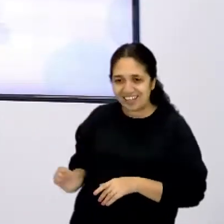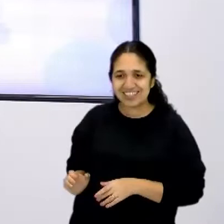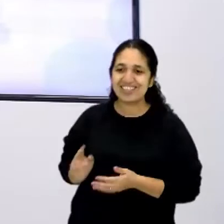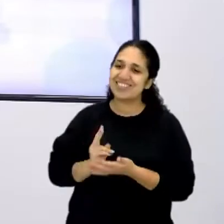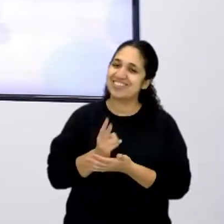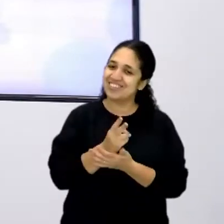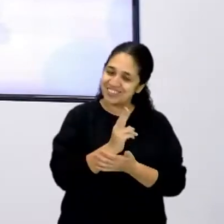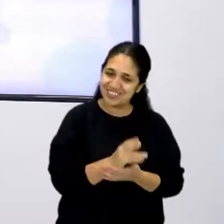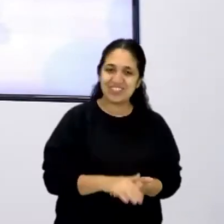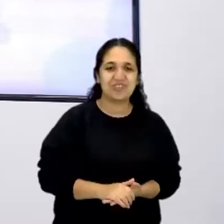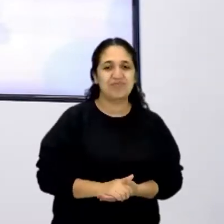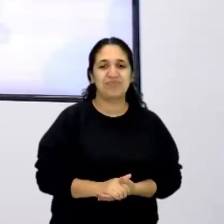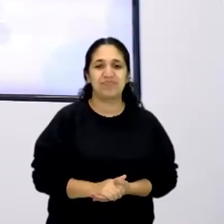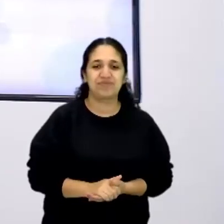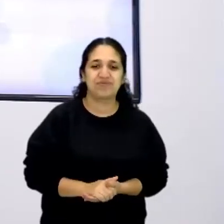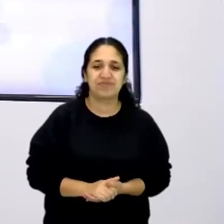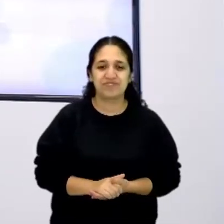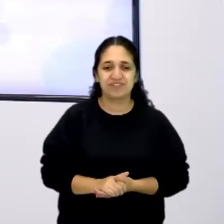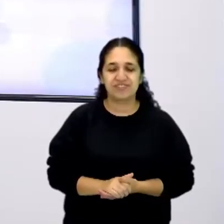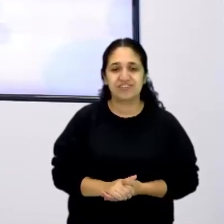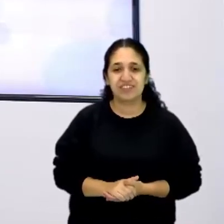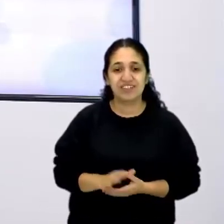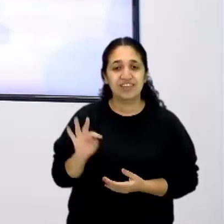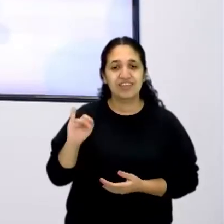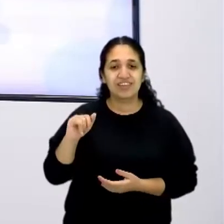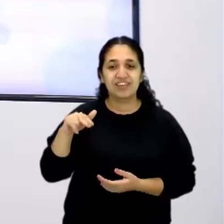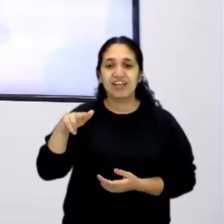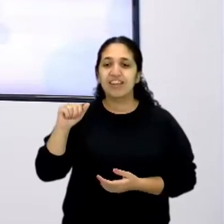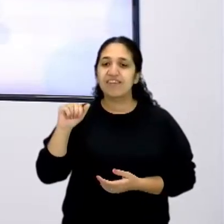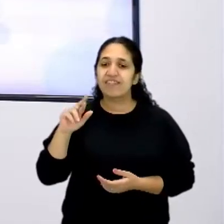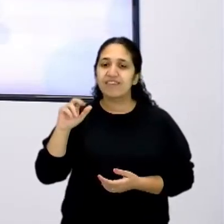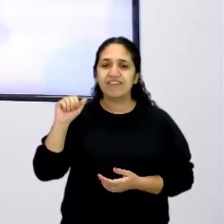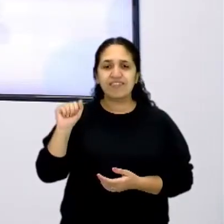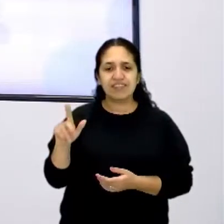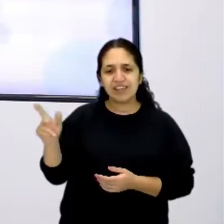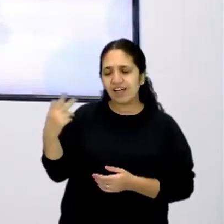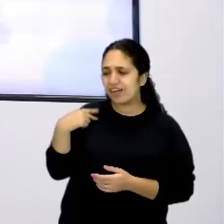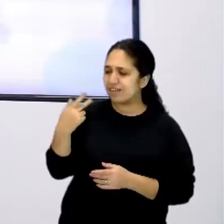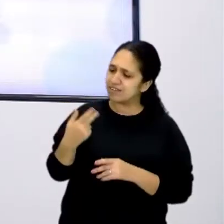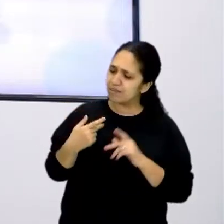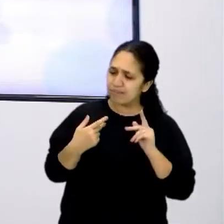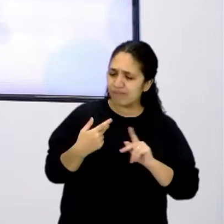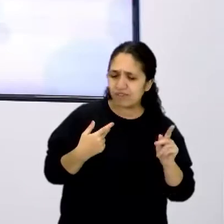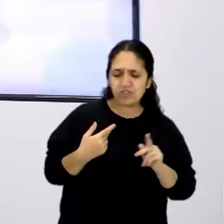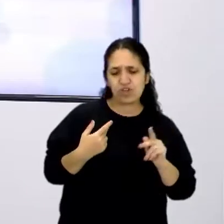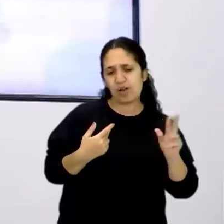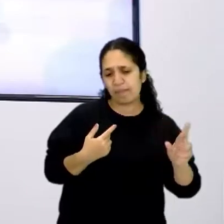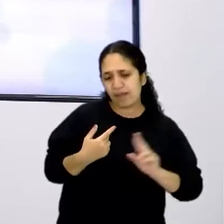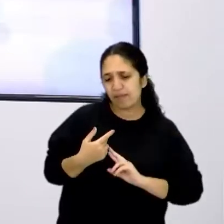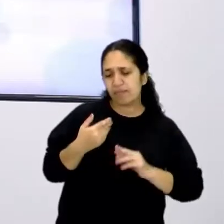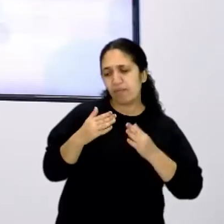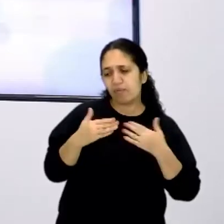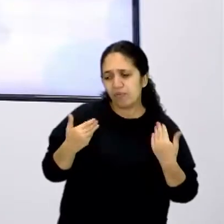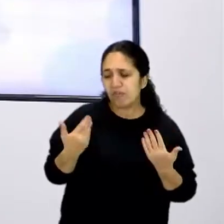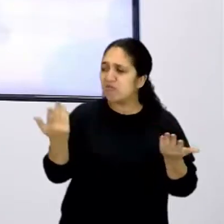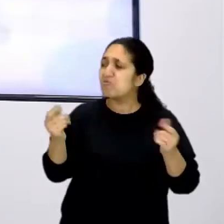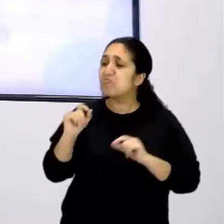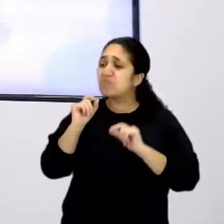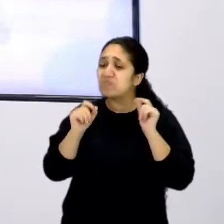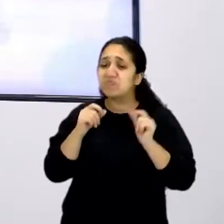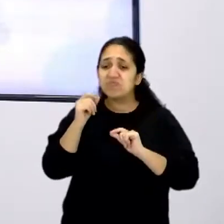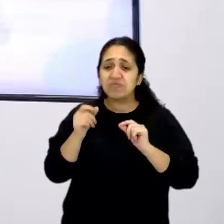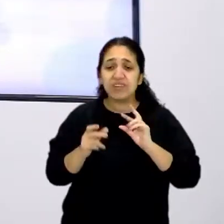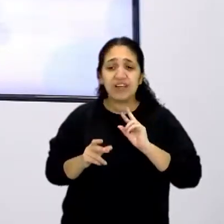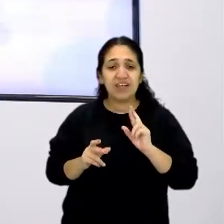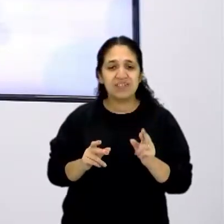continuam com a gente aí. Tainara, qual que é a sua pergunta? Porque você falou assim, professora, me responda, por favor. O que você quer que eu